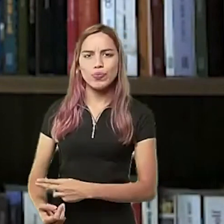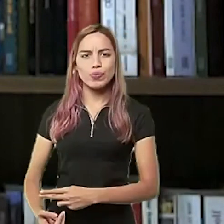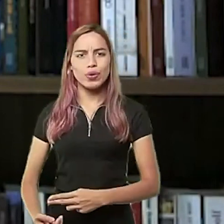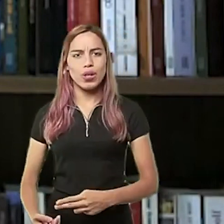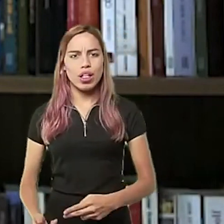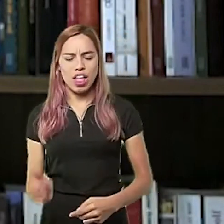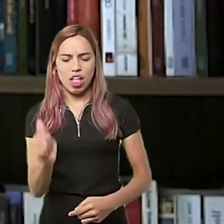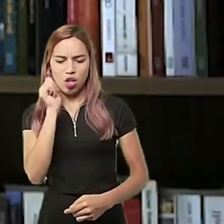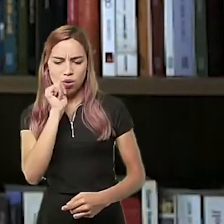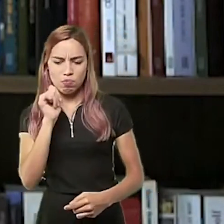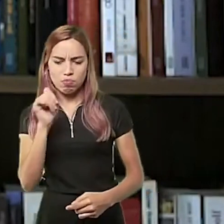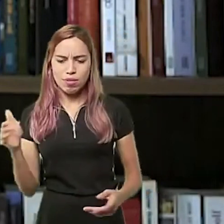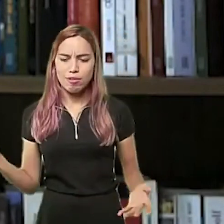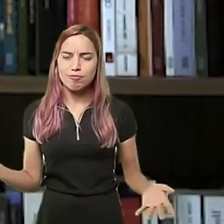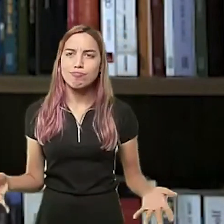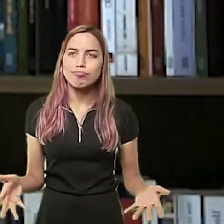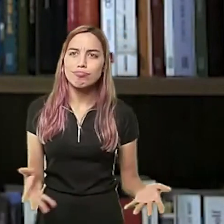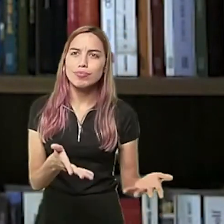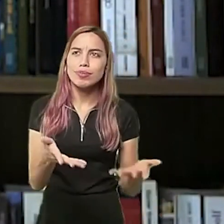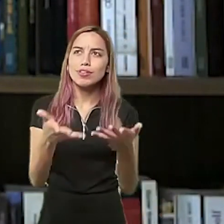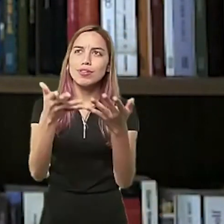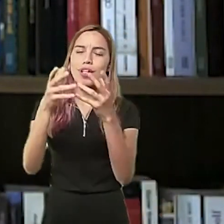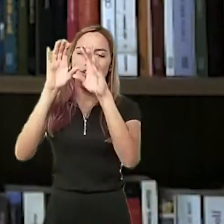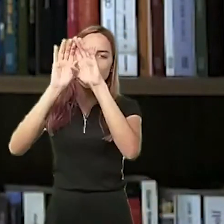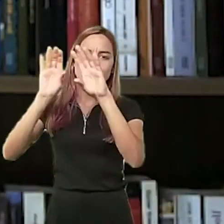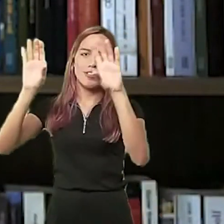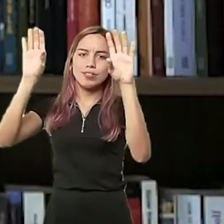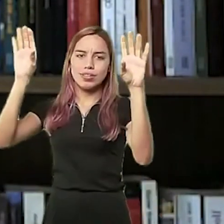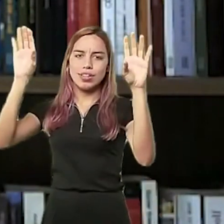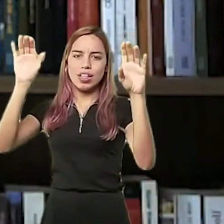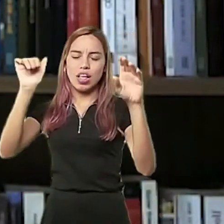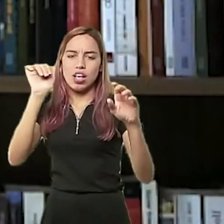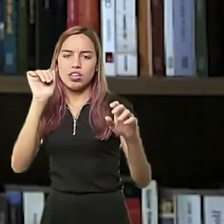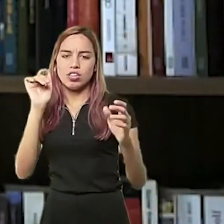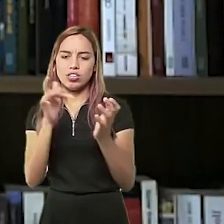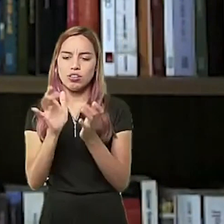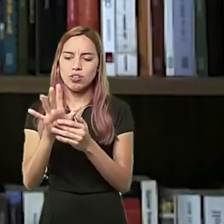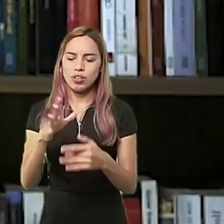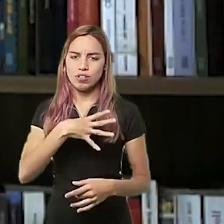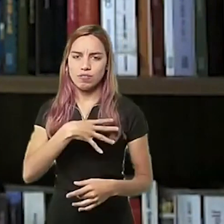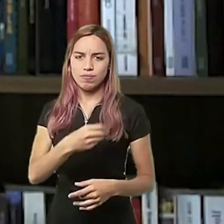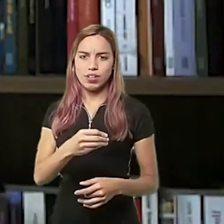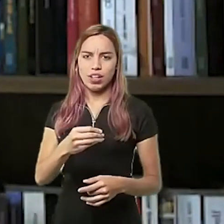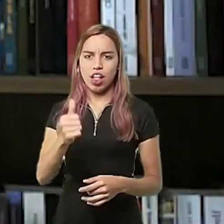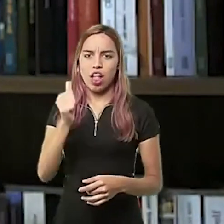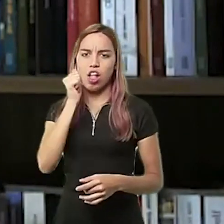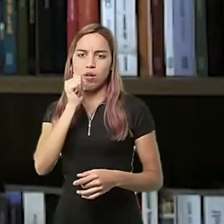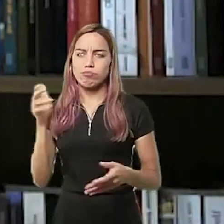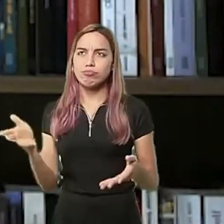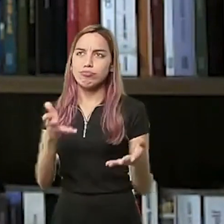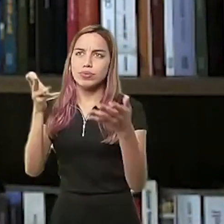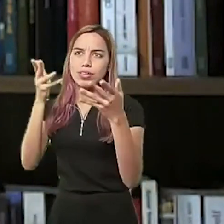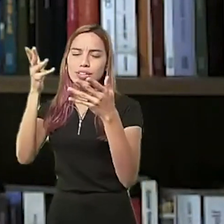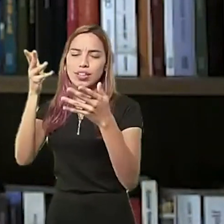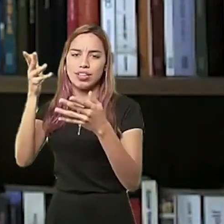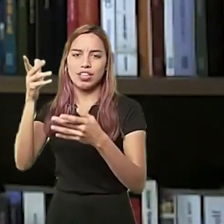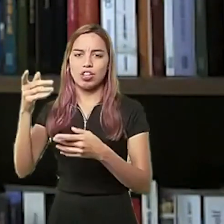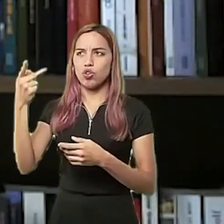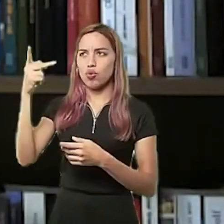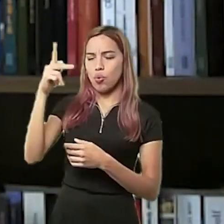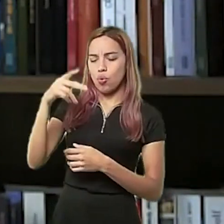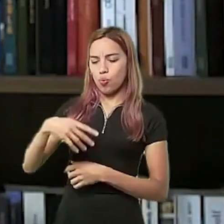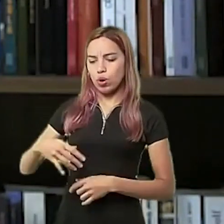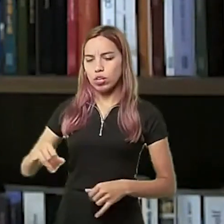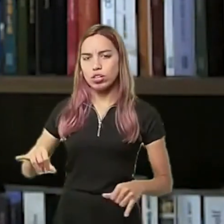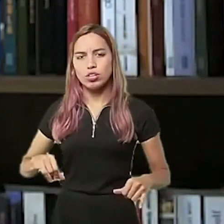morada. Jesus Filho, as mulheres que serão arrebatadas, porque nas suas dores se fizeram maiores que os homens. Com